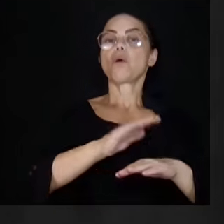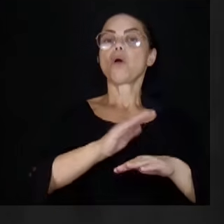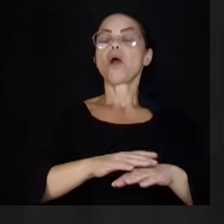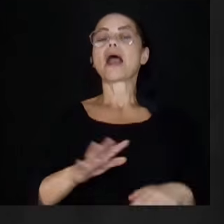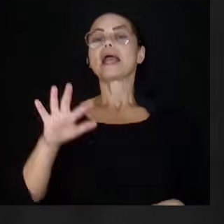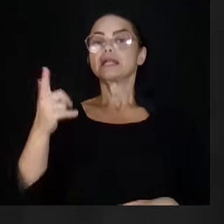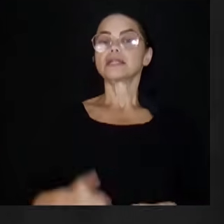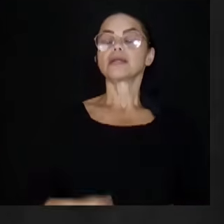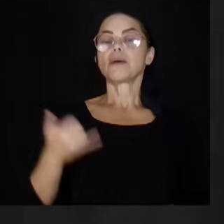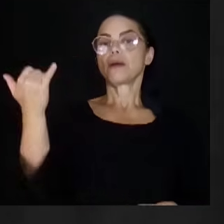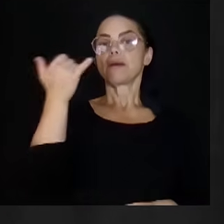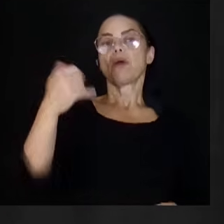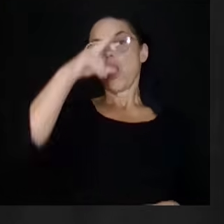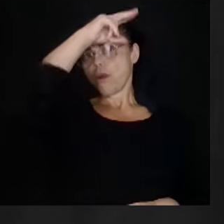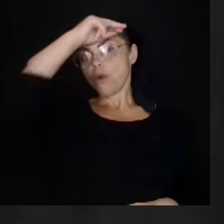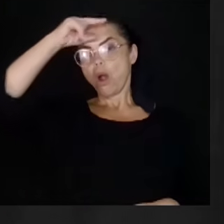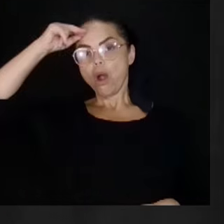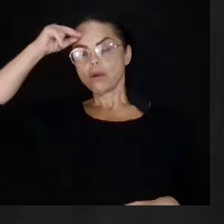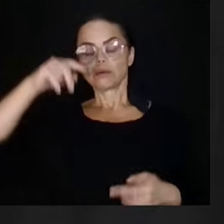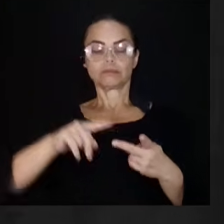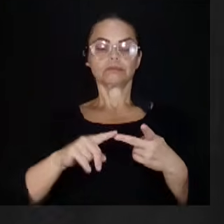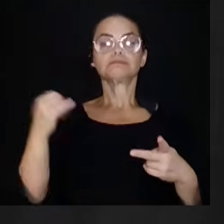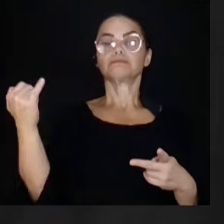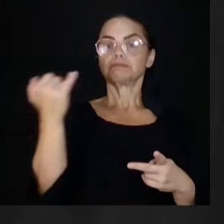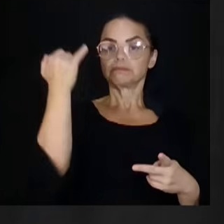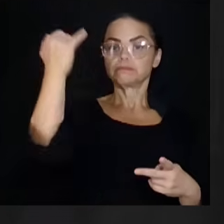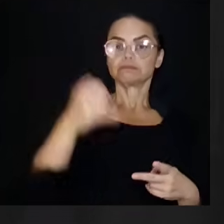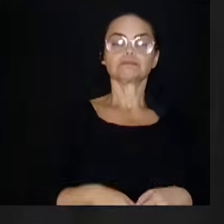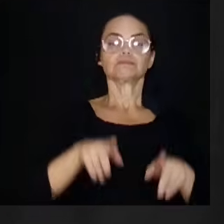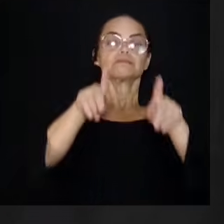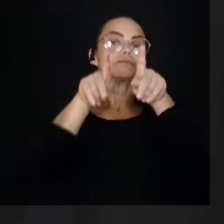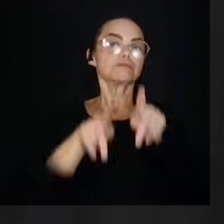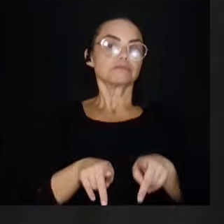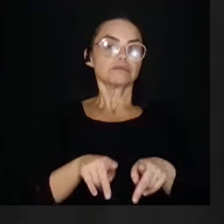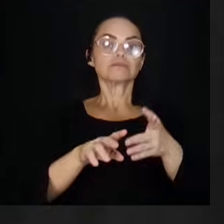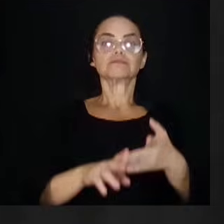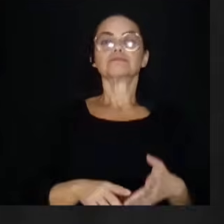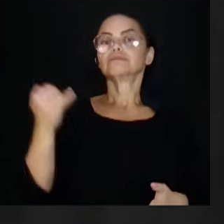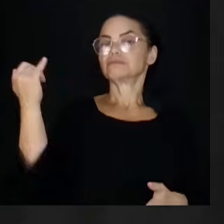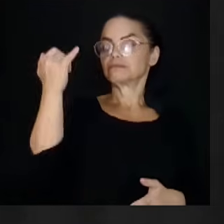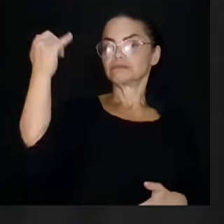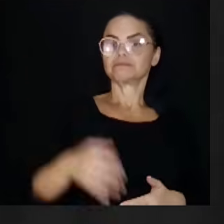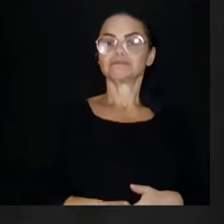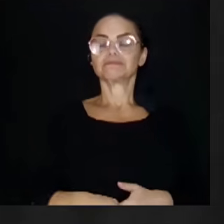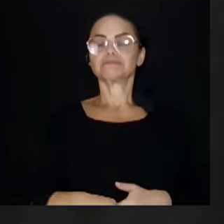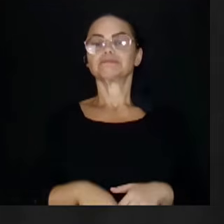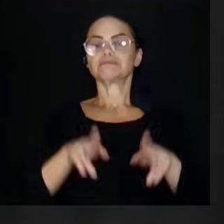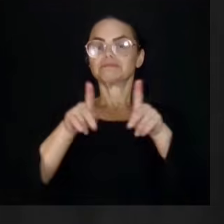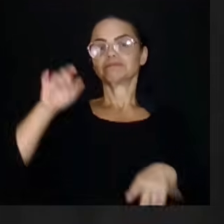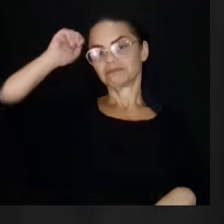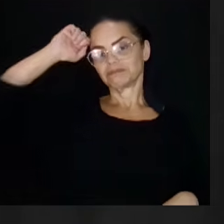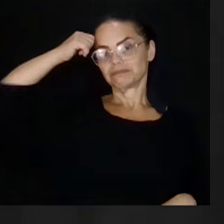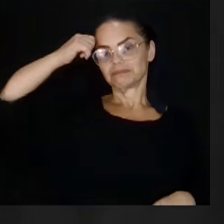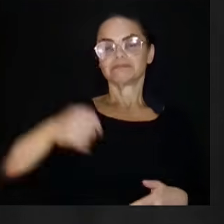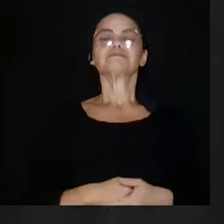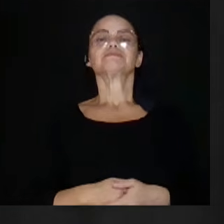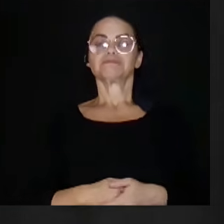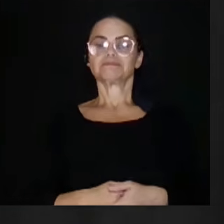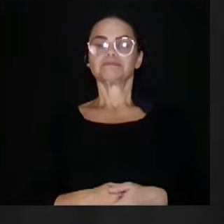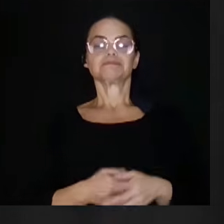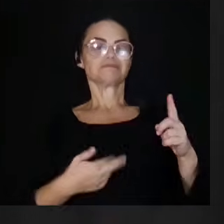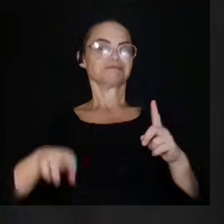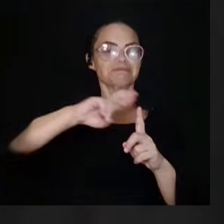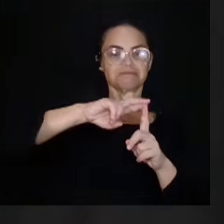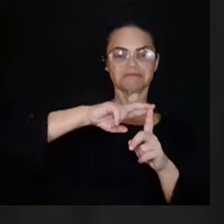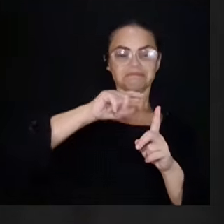prefeitura, ele é importante para a população, ele é importante para o povo preto, porque a gente acaba sendo uma referência. Então as